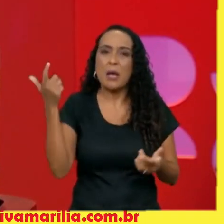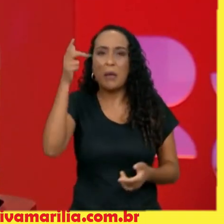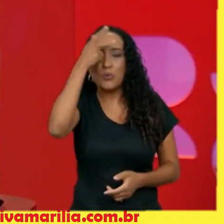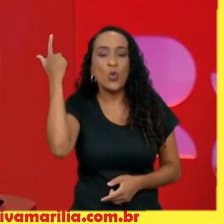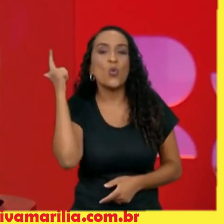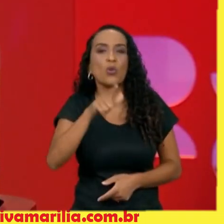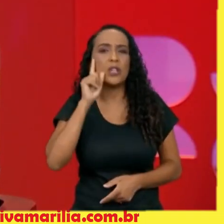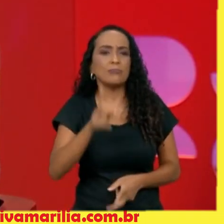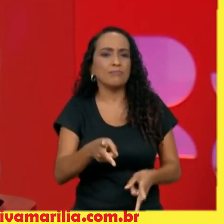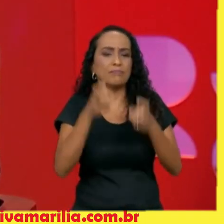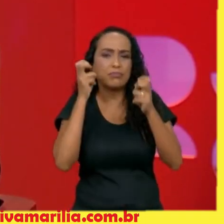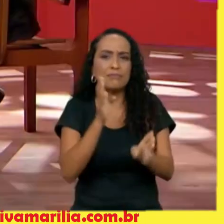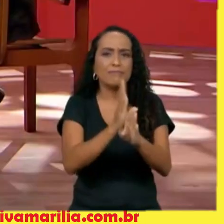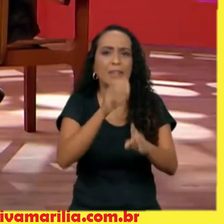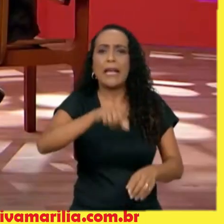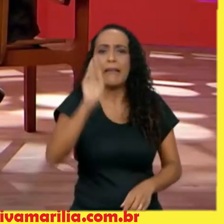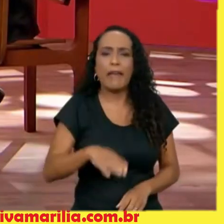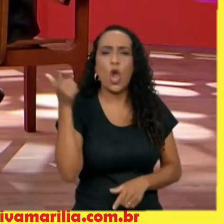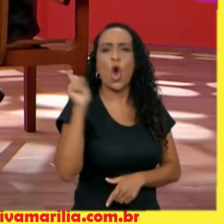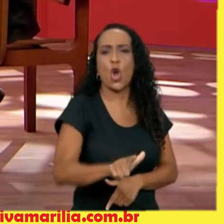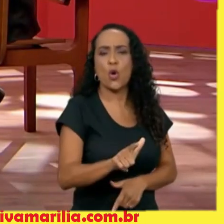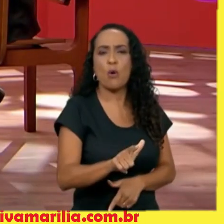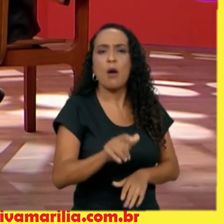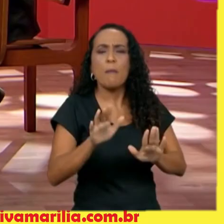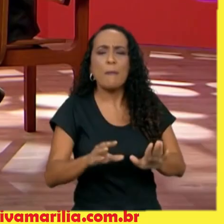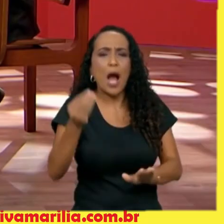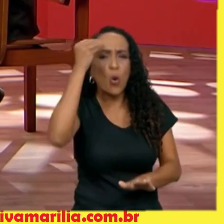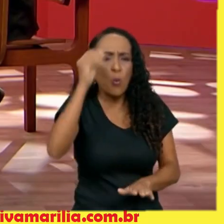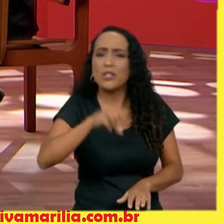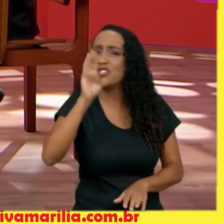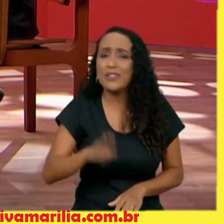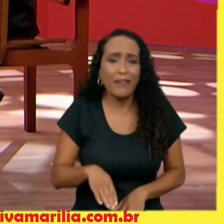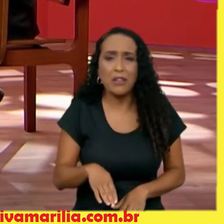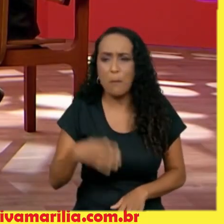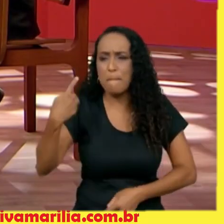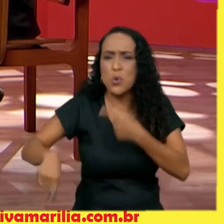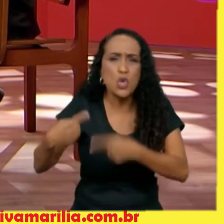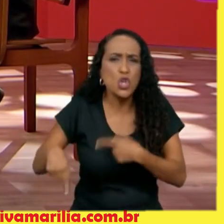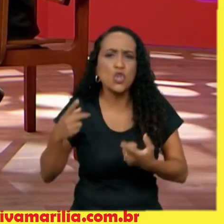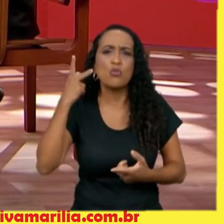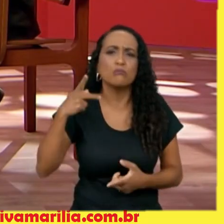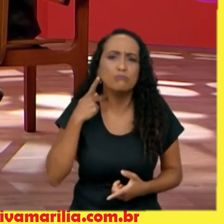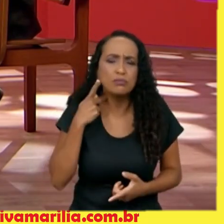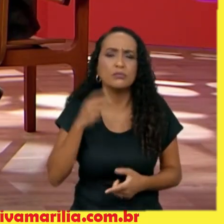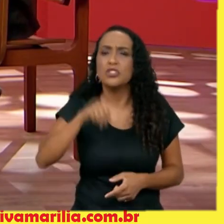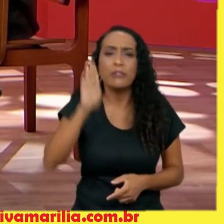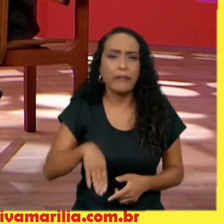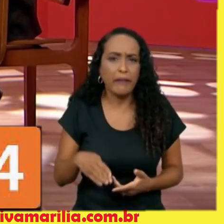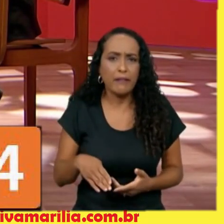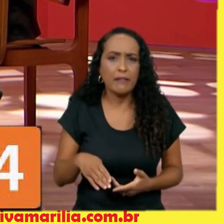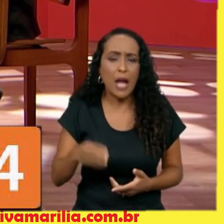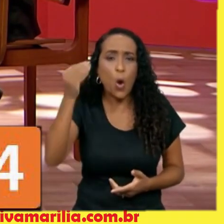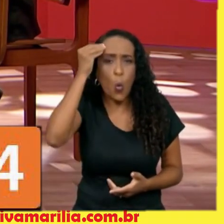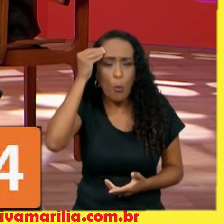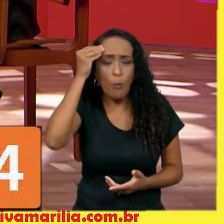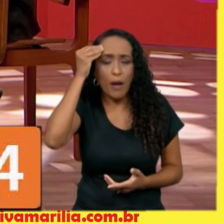bem nessas situações, é isso? Exatamente. Mas essa culpa está caindo na conta de quem? Dos políticos? Aonde vai essa culpa? Quem